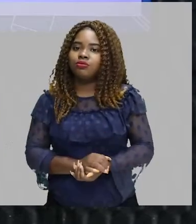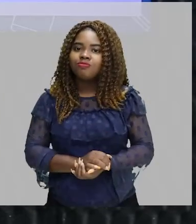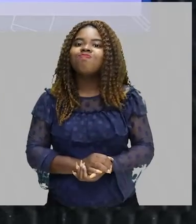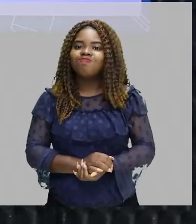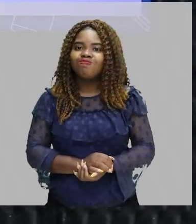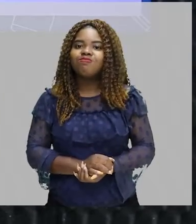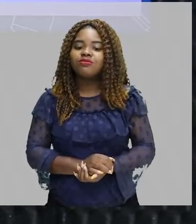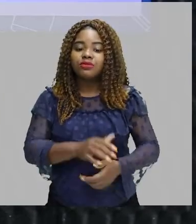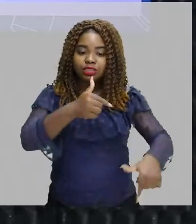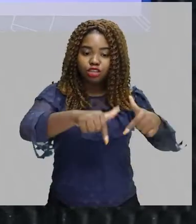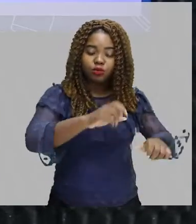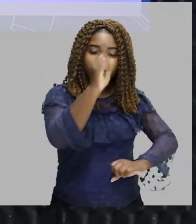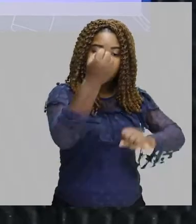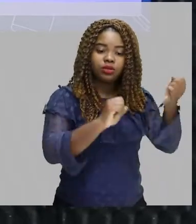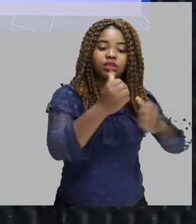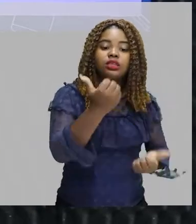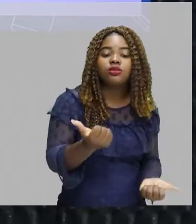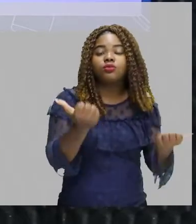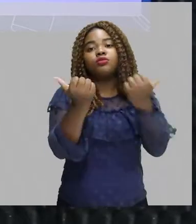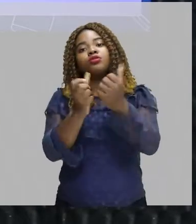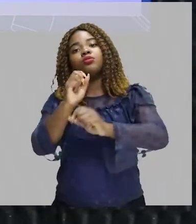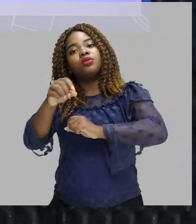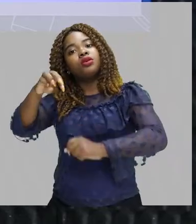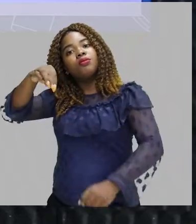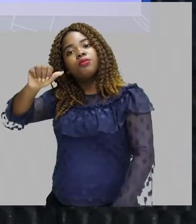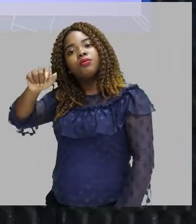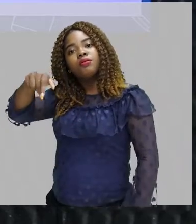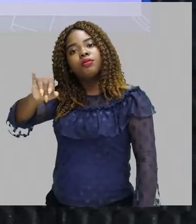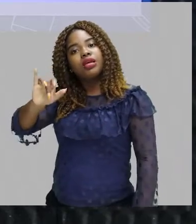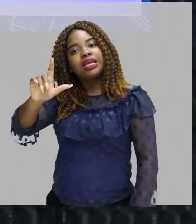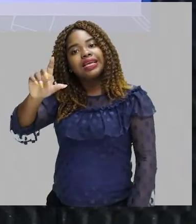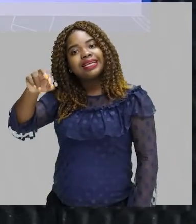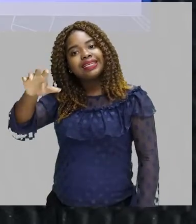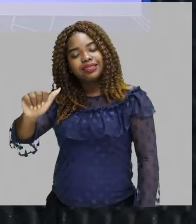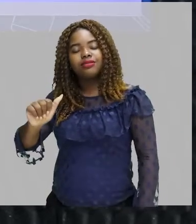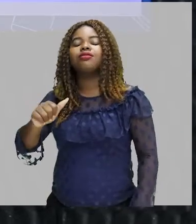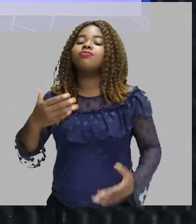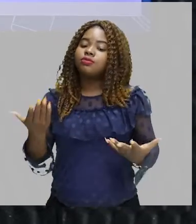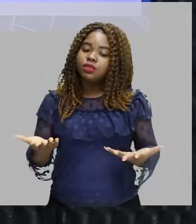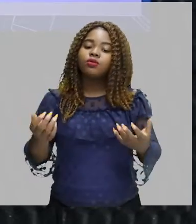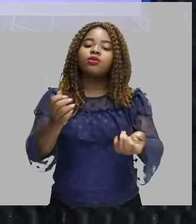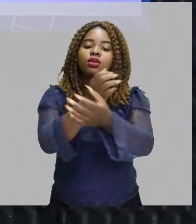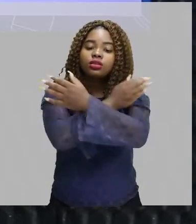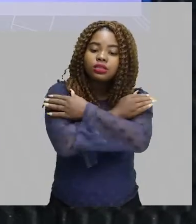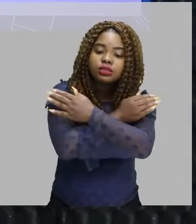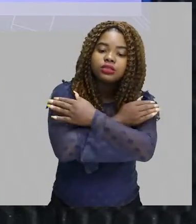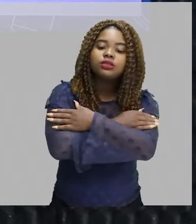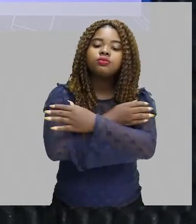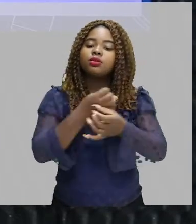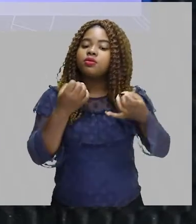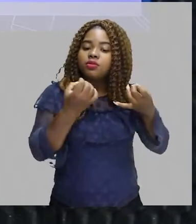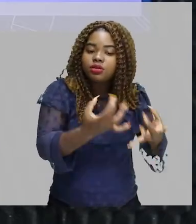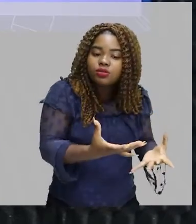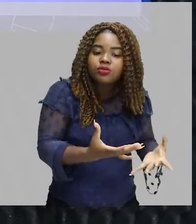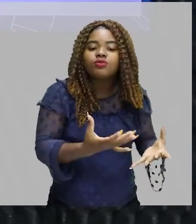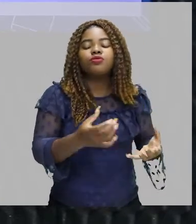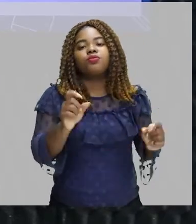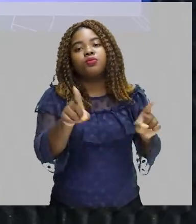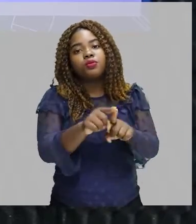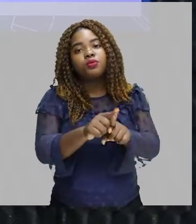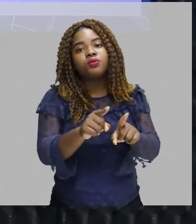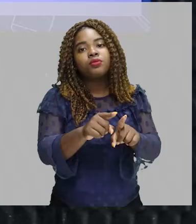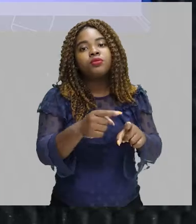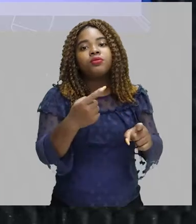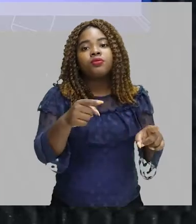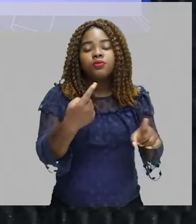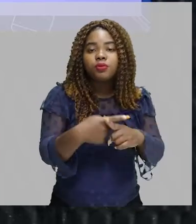né, por uma máquina. Ali ocorreu o emprego estrutural, desemprego estrutural. Belezinha? E claro,